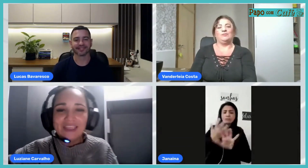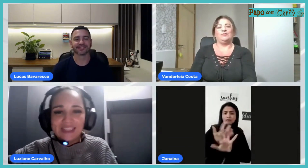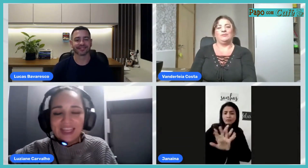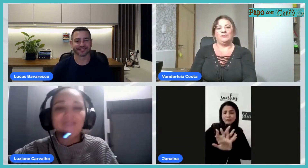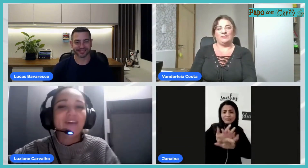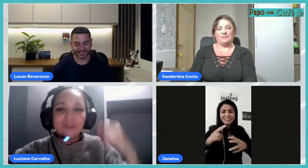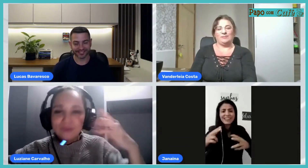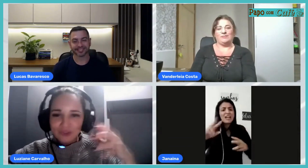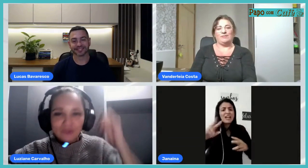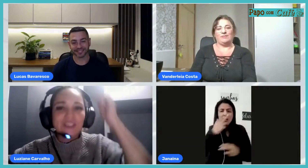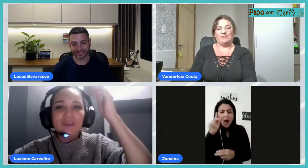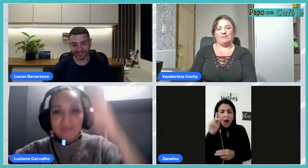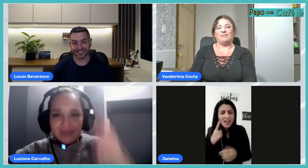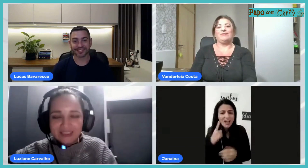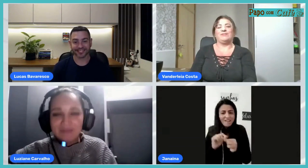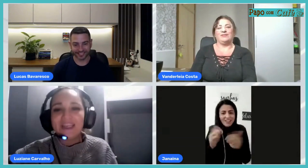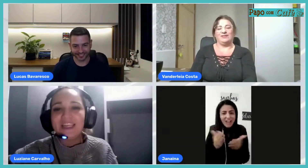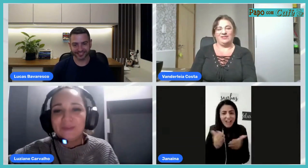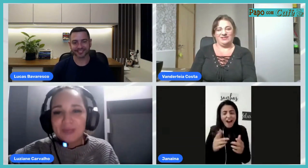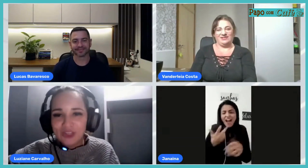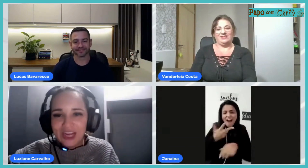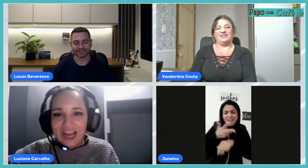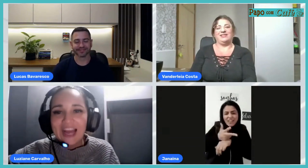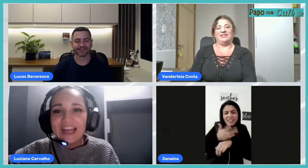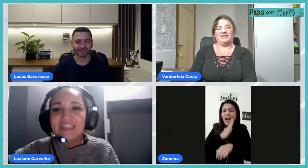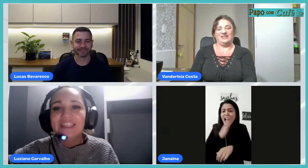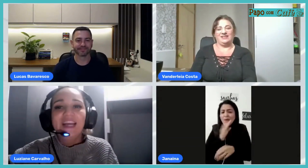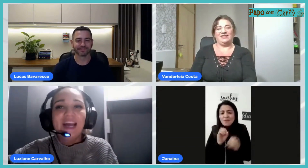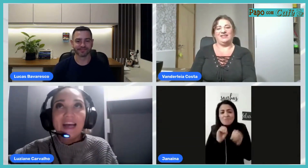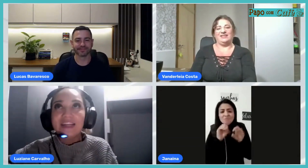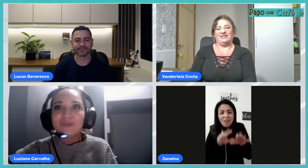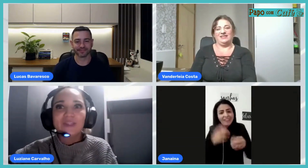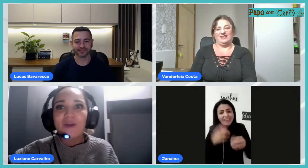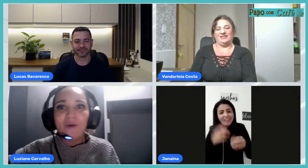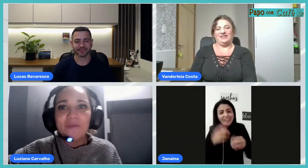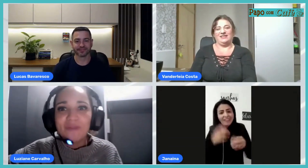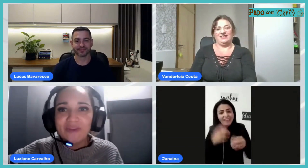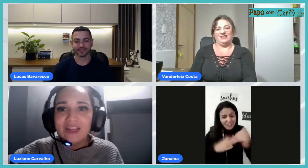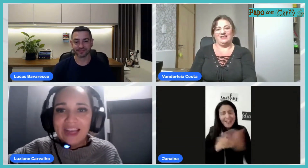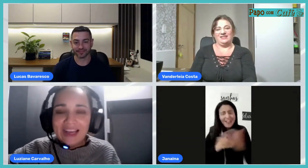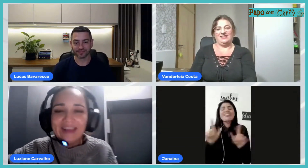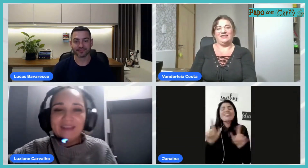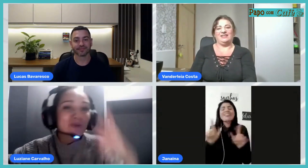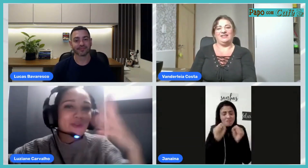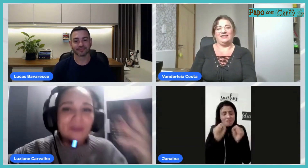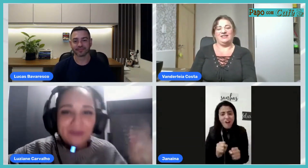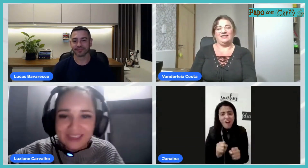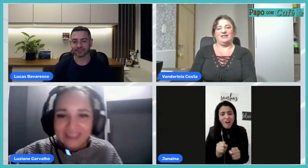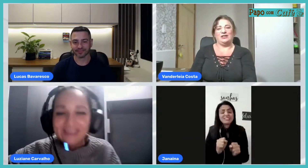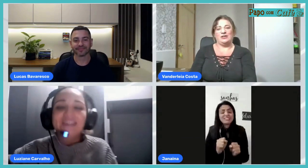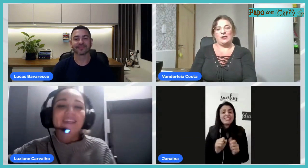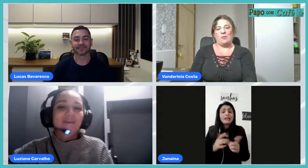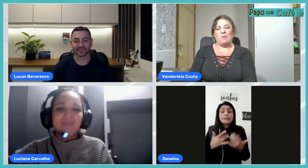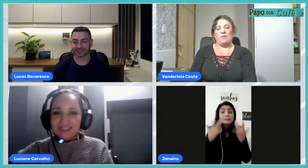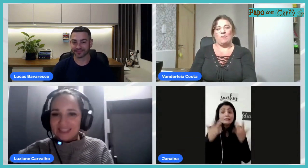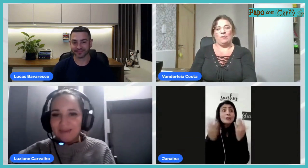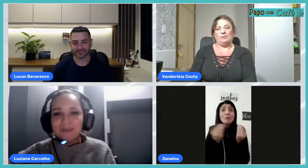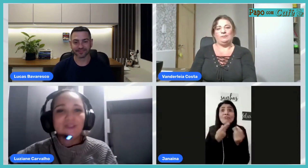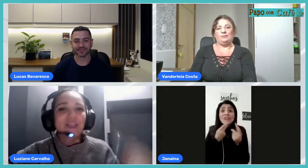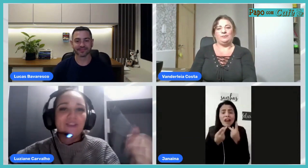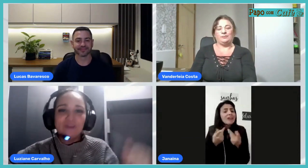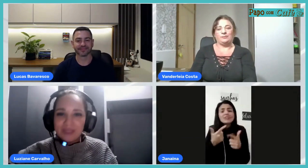Jana fez, né? Faz um videozinho e manda para eles praticarem. Não sei como vou falar, motor,